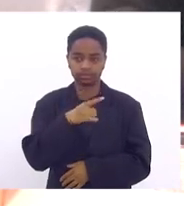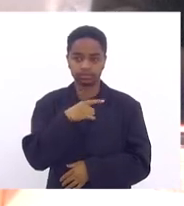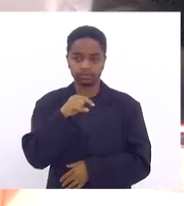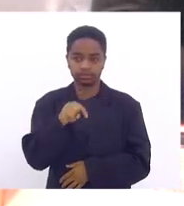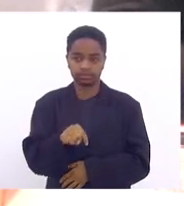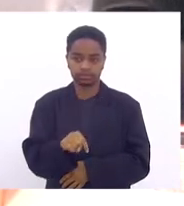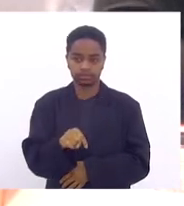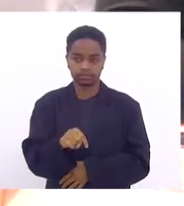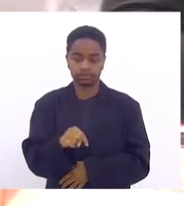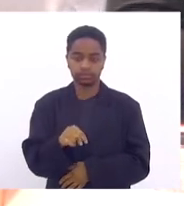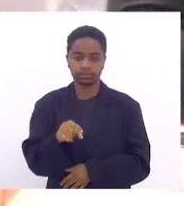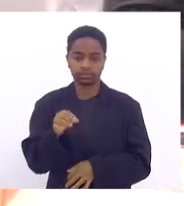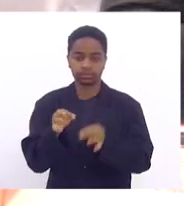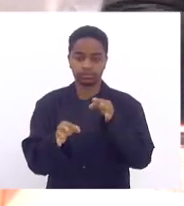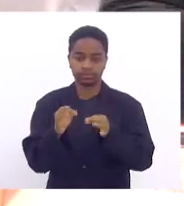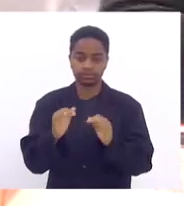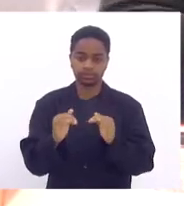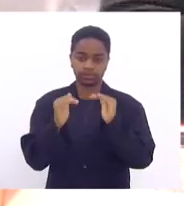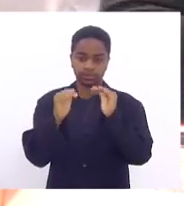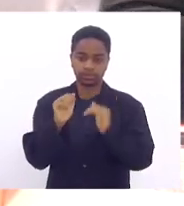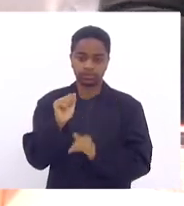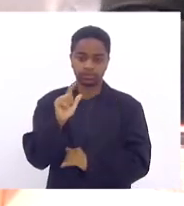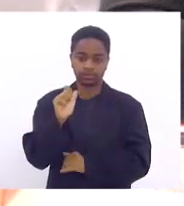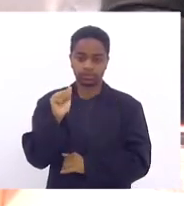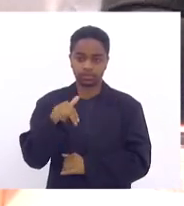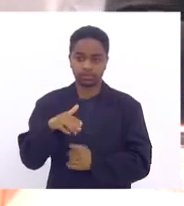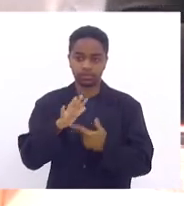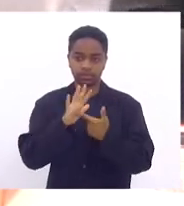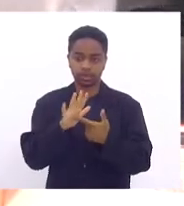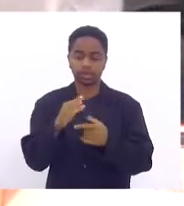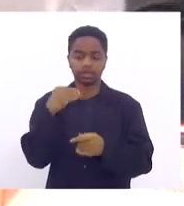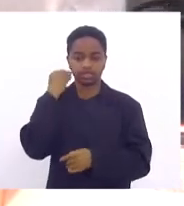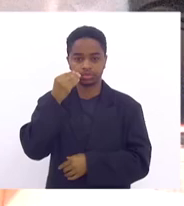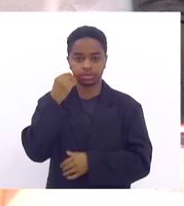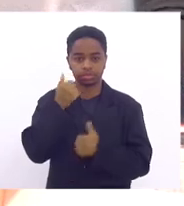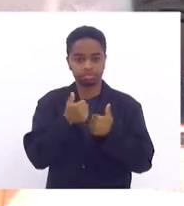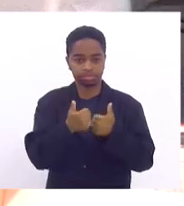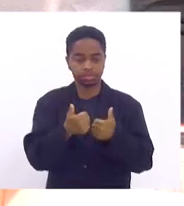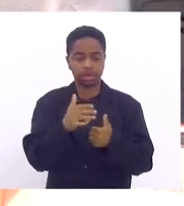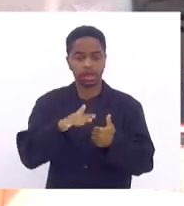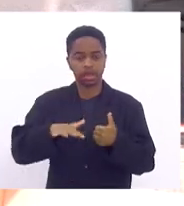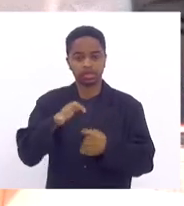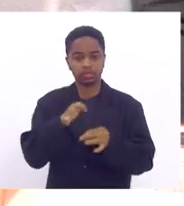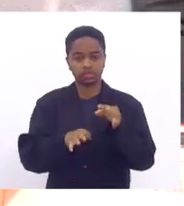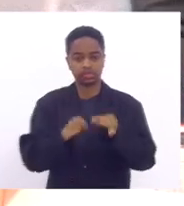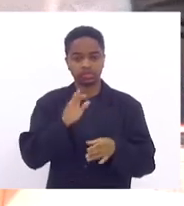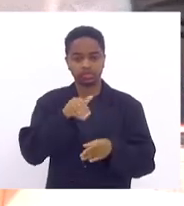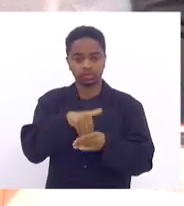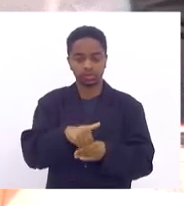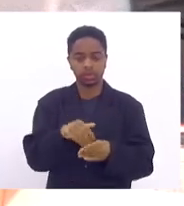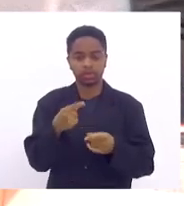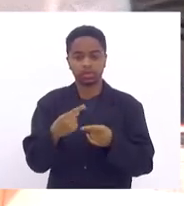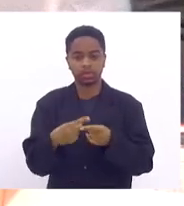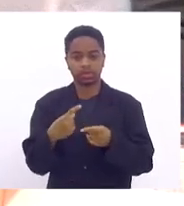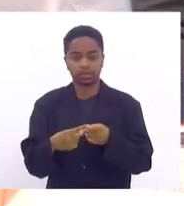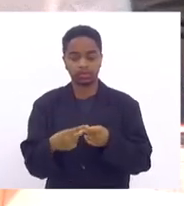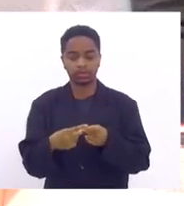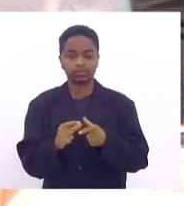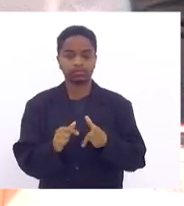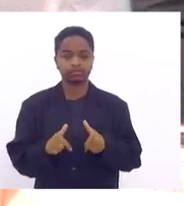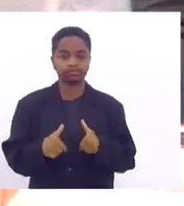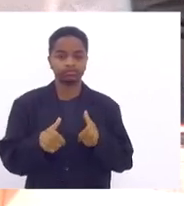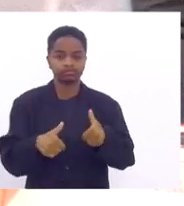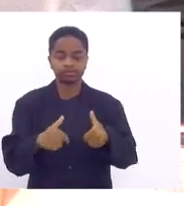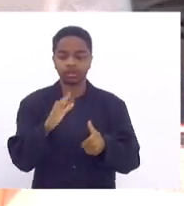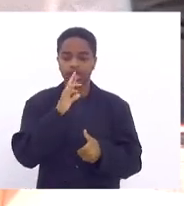presena do desembargador Alan TRE Então temos a experiência bem sucedida da justiça eleitoral em que H agilidade nas